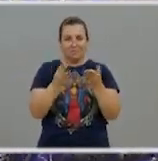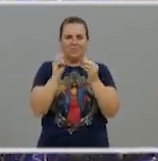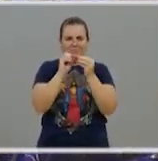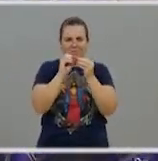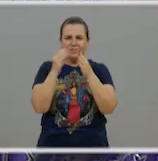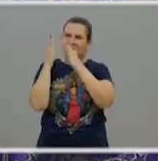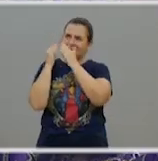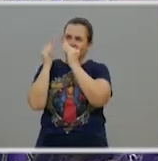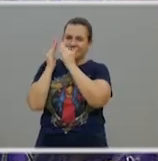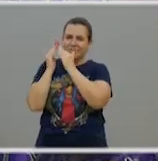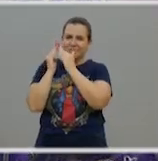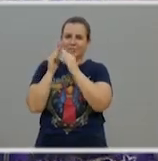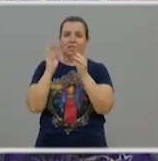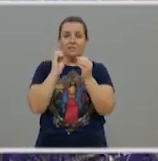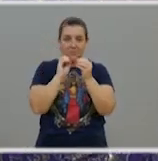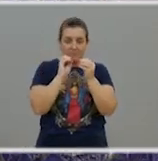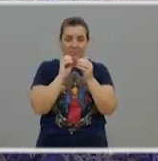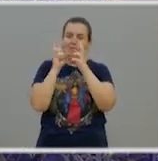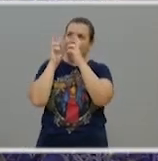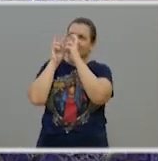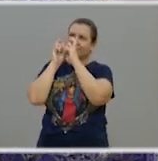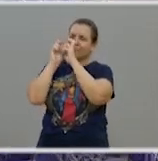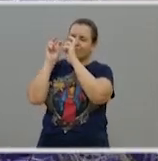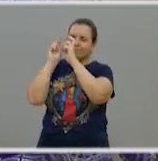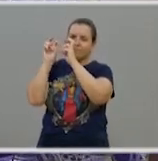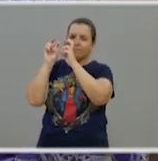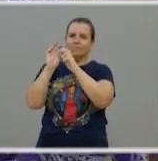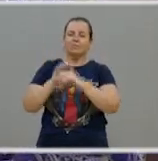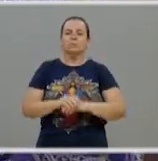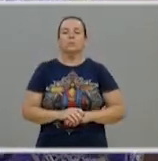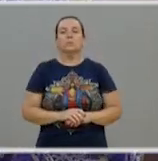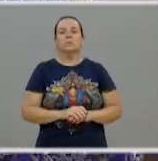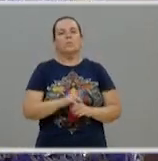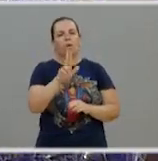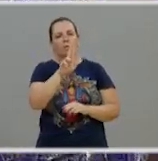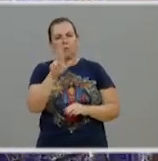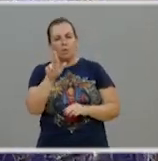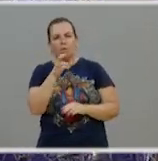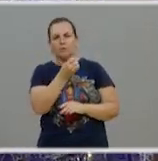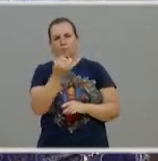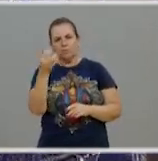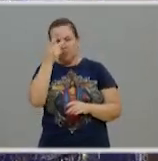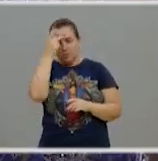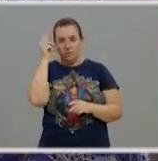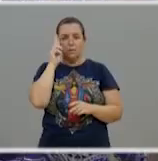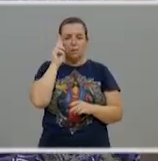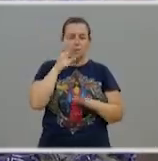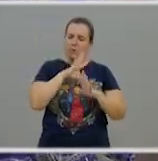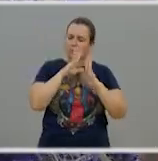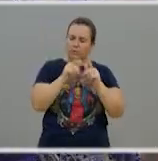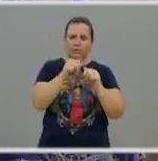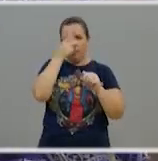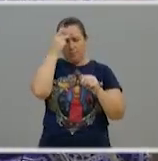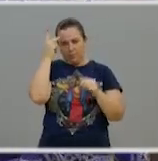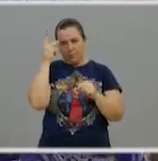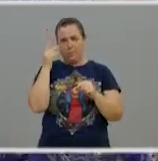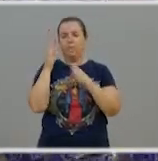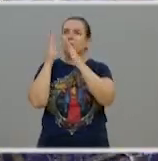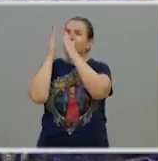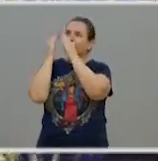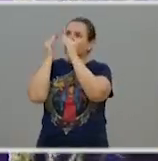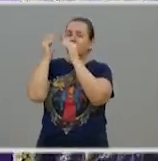o seu pedido e faça o seu clamor. Cito estes associados, lembrando de todos e pedindo muita